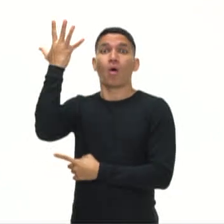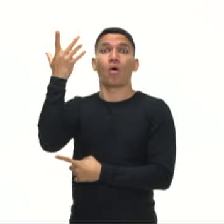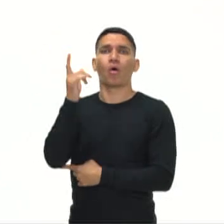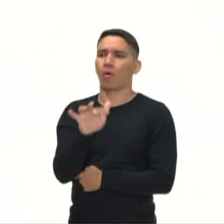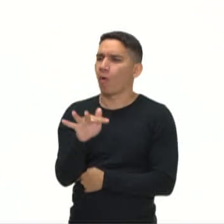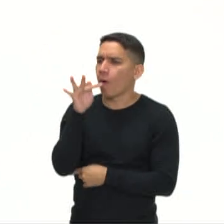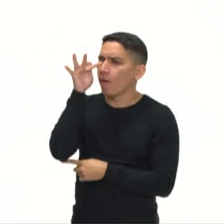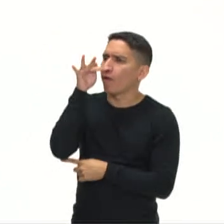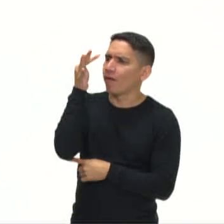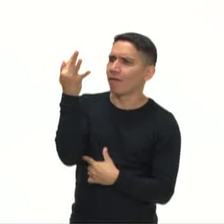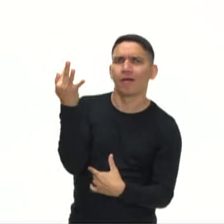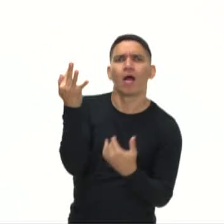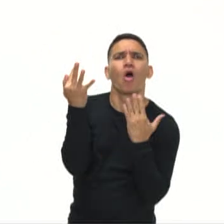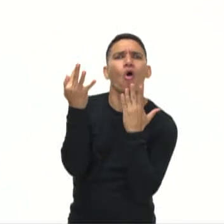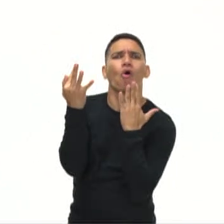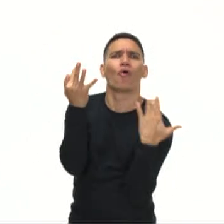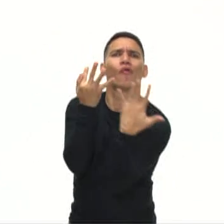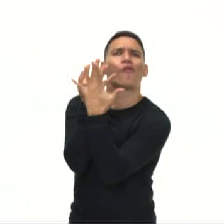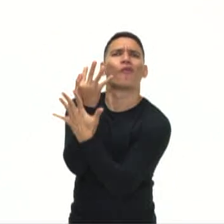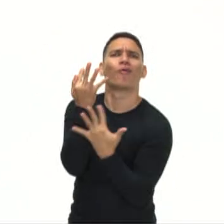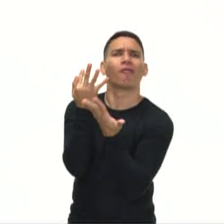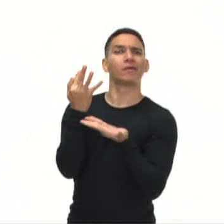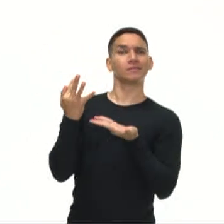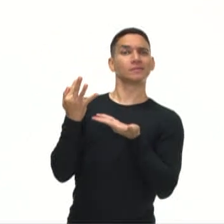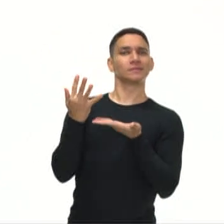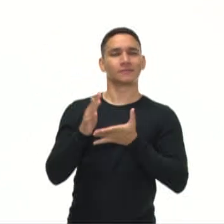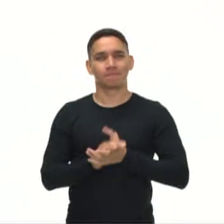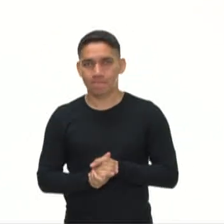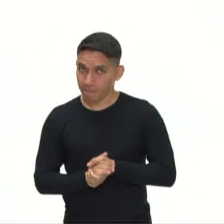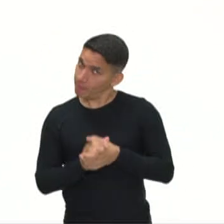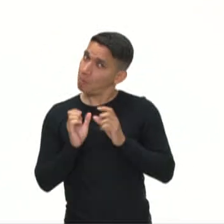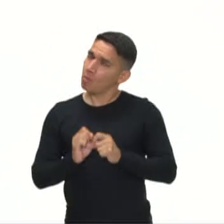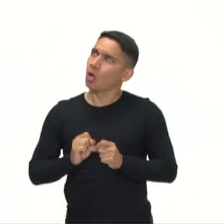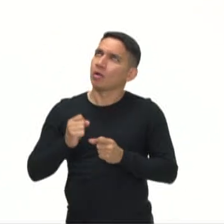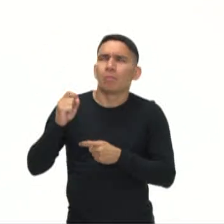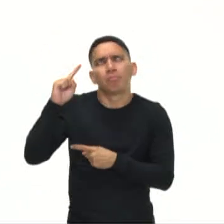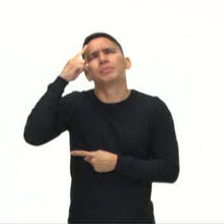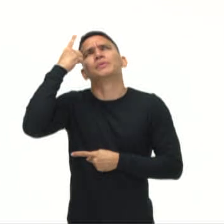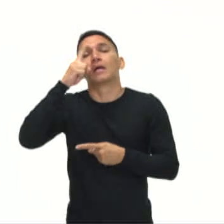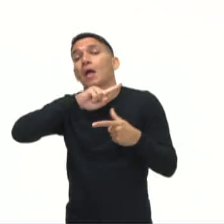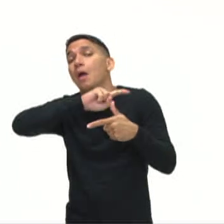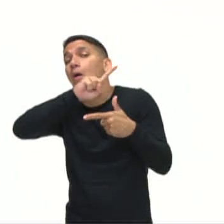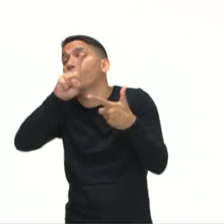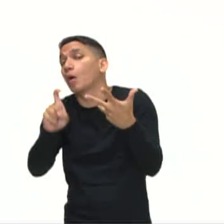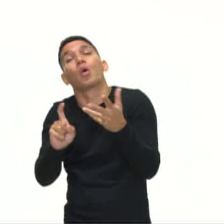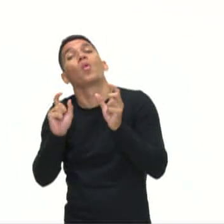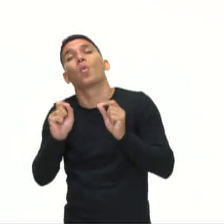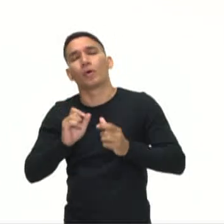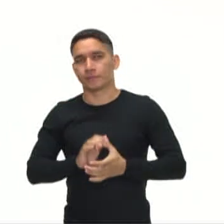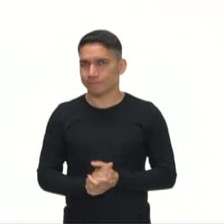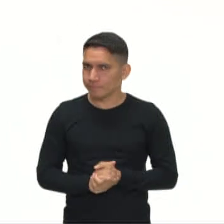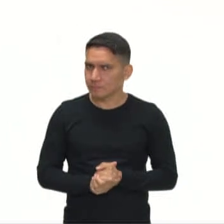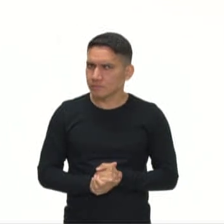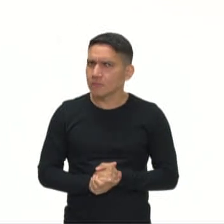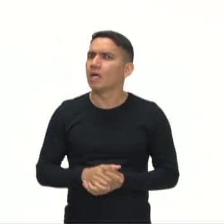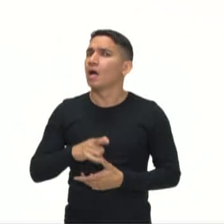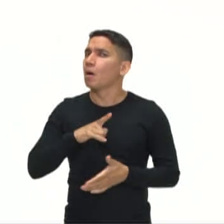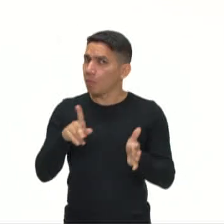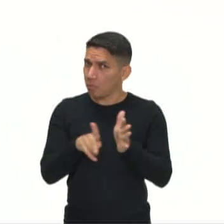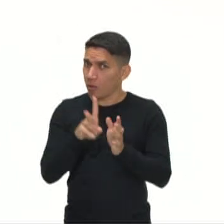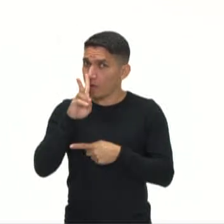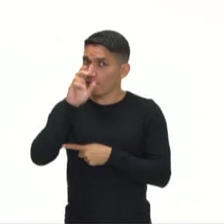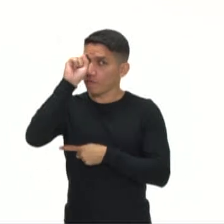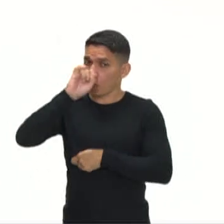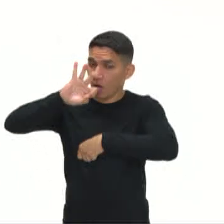rosa colorida? E podemos então elaborar uma hipótese a partir desse problema. Existe uma força que as